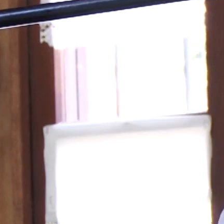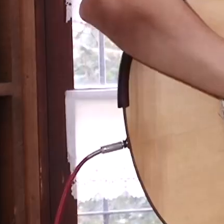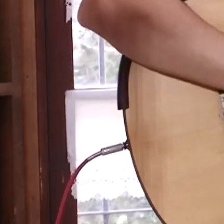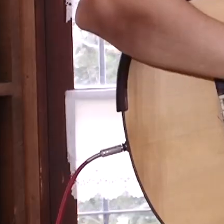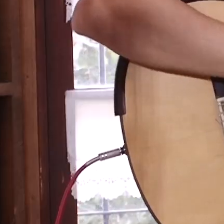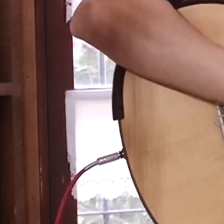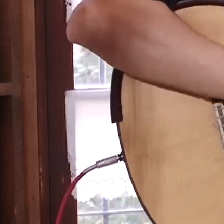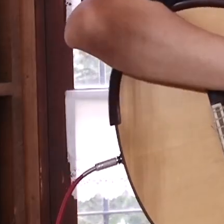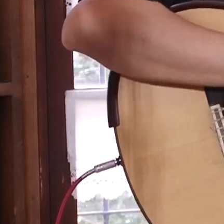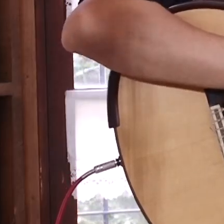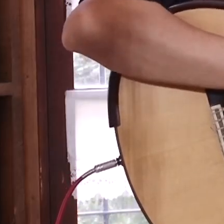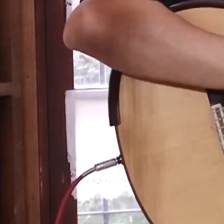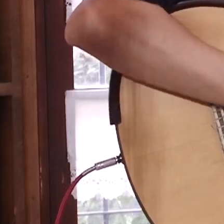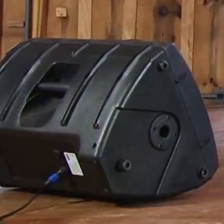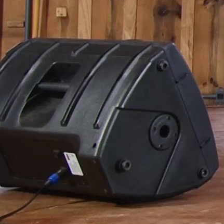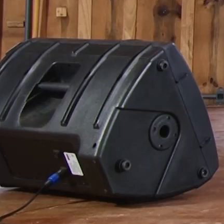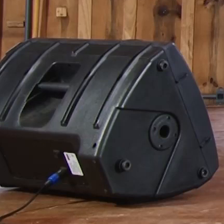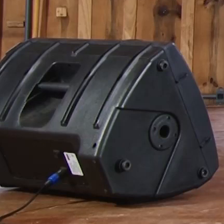Oh, de casa,